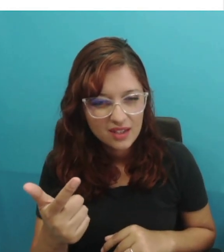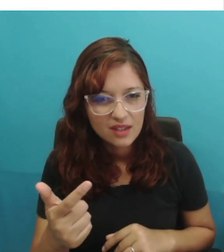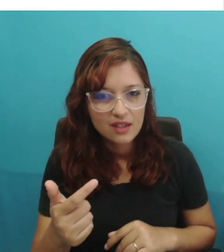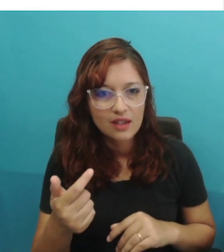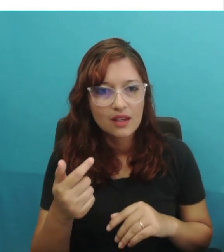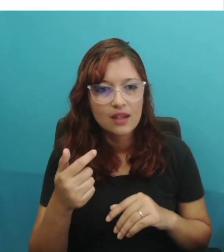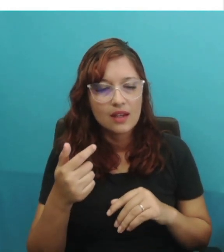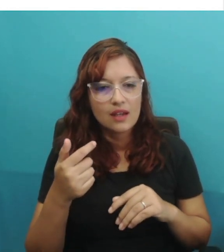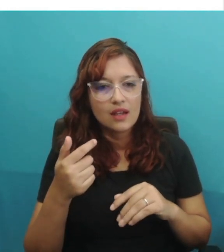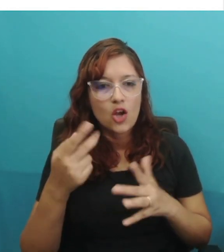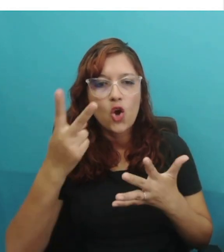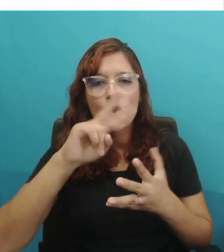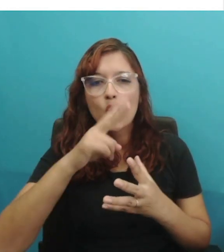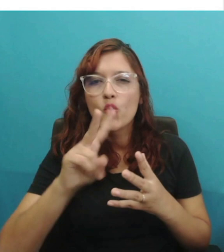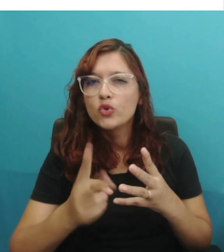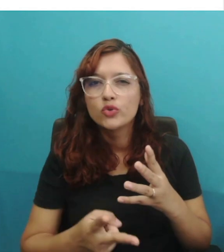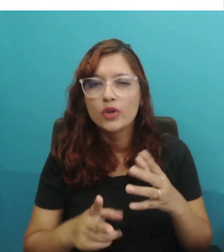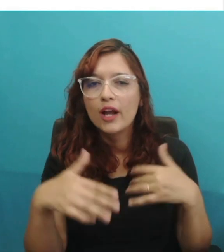mas